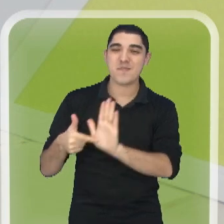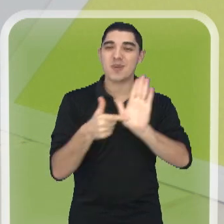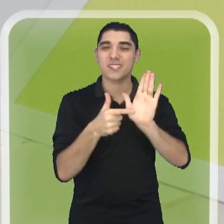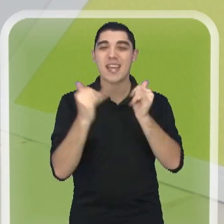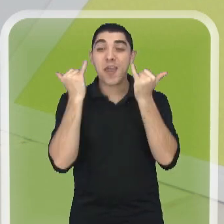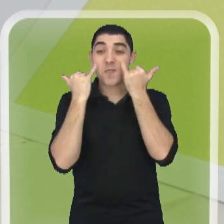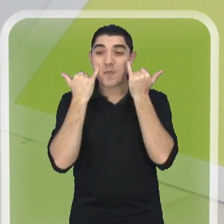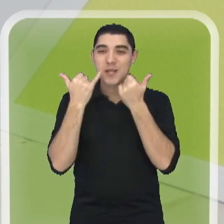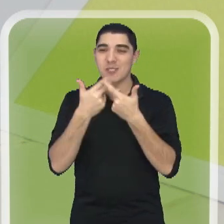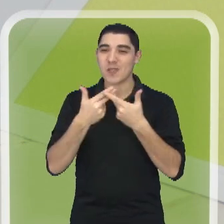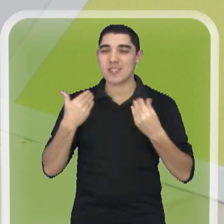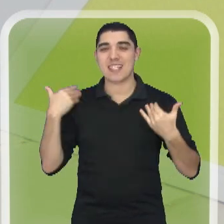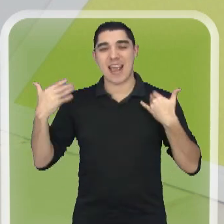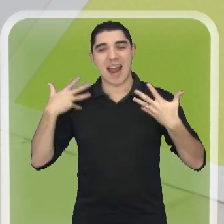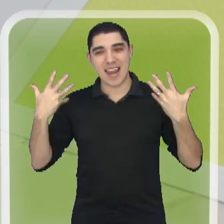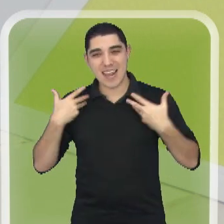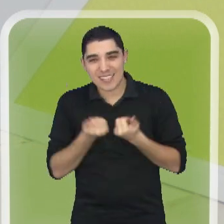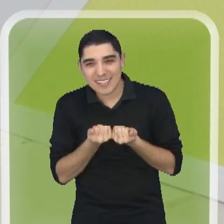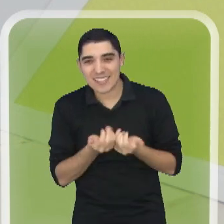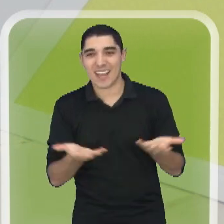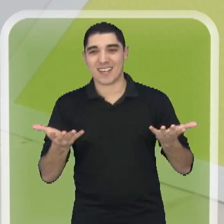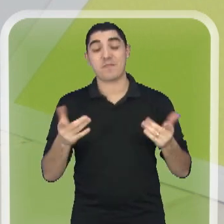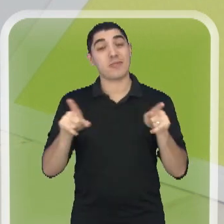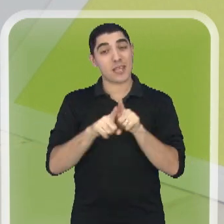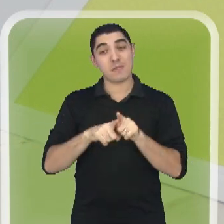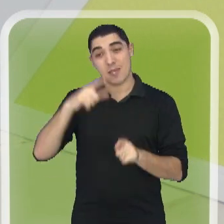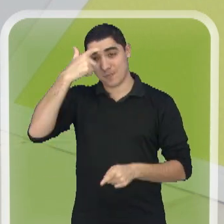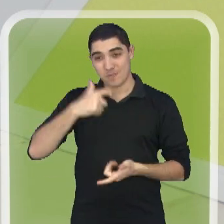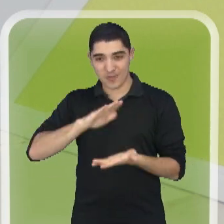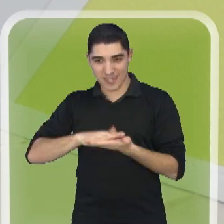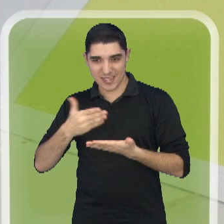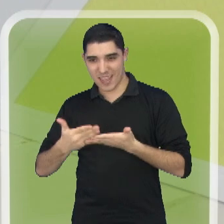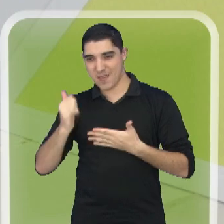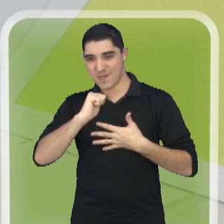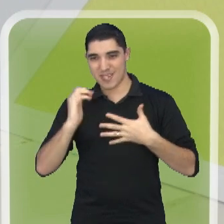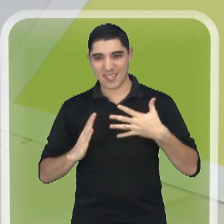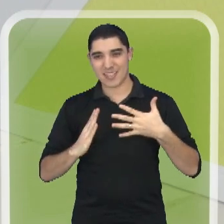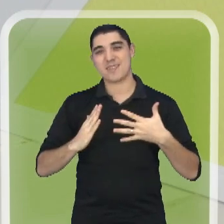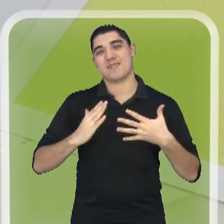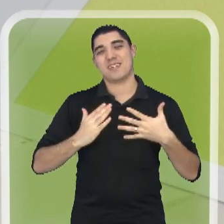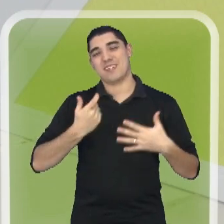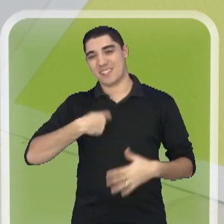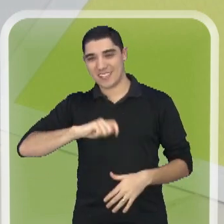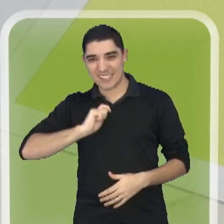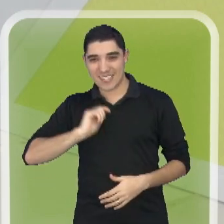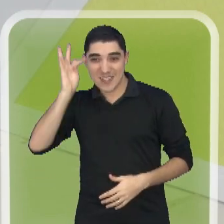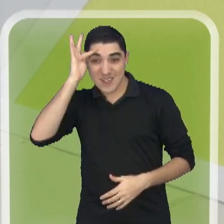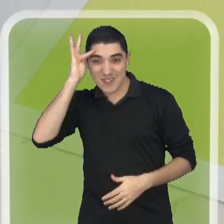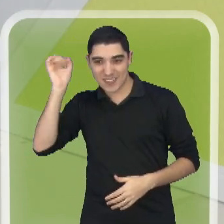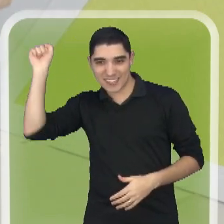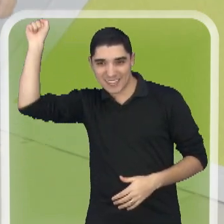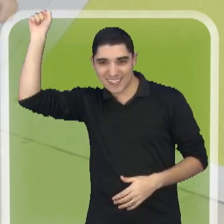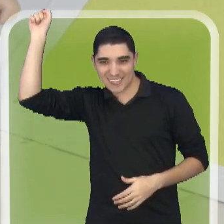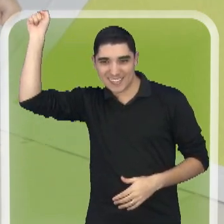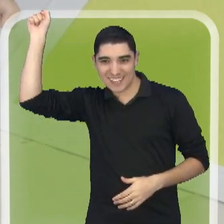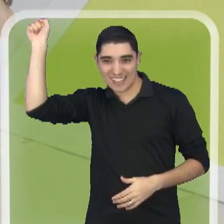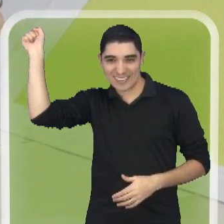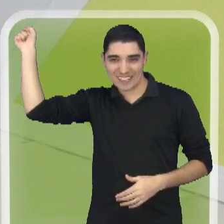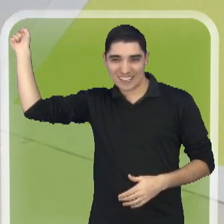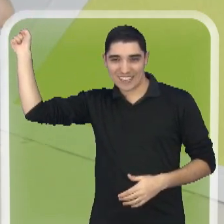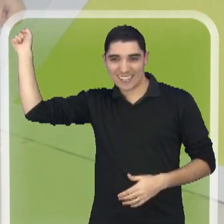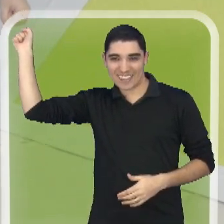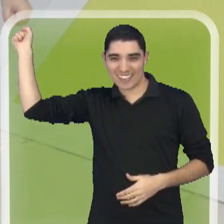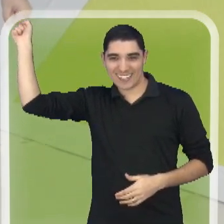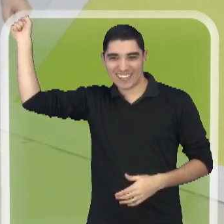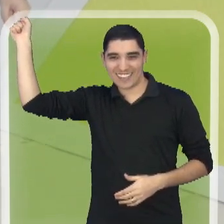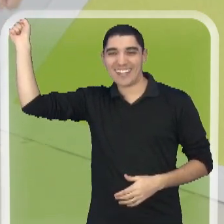informação e alegria para o povo. Que beleza! E aqui com a gente também o nosso intérprete de Libras, o nosso querido Luiz Fernando. Aquele soquinho... Opa,